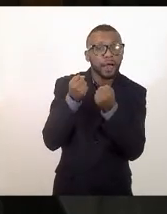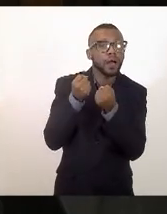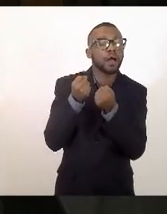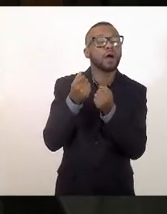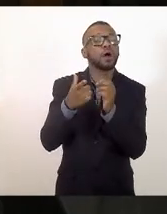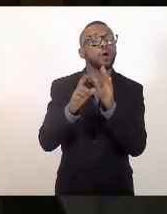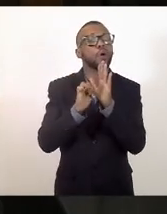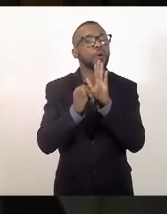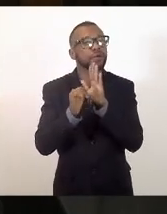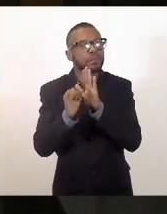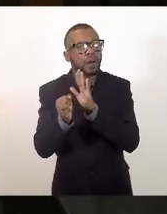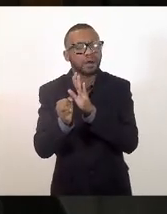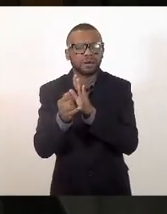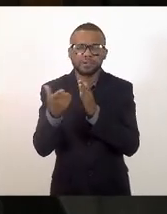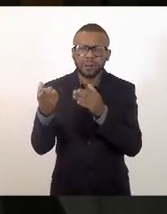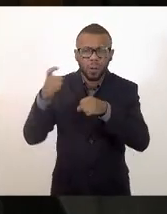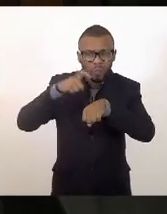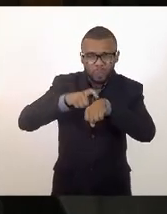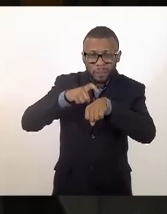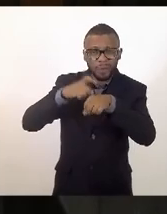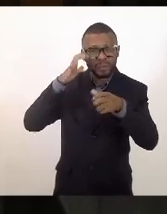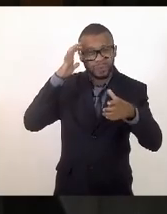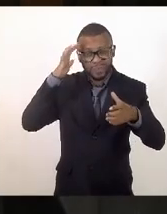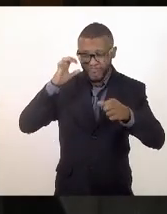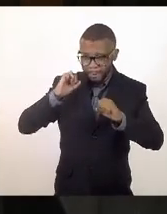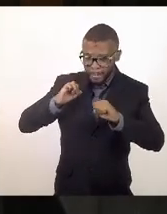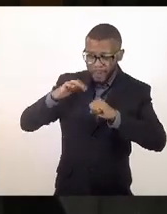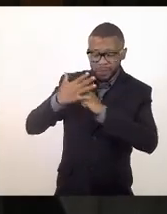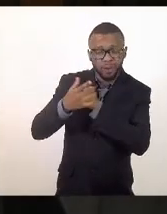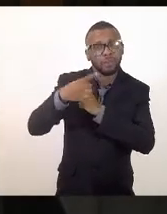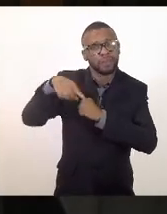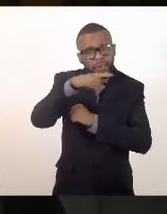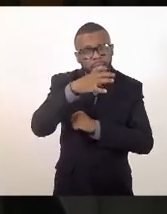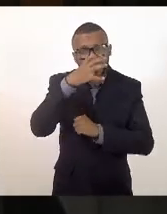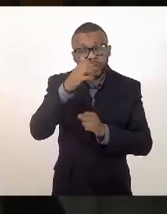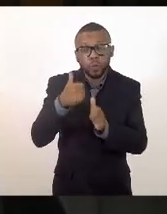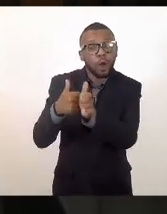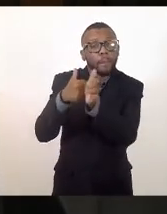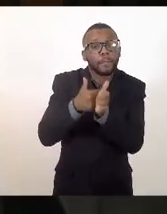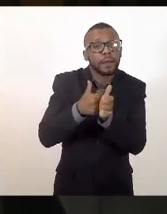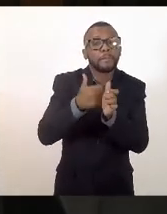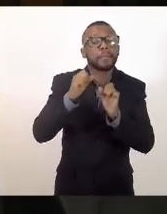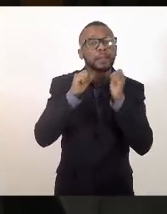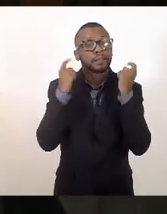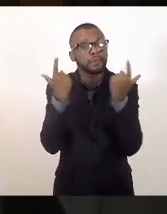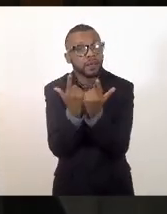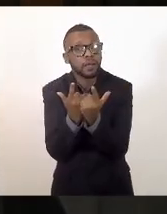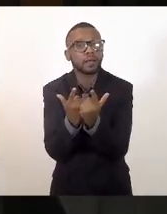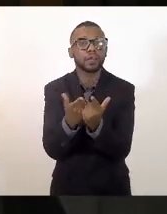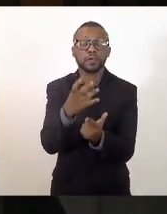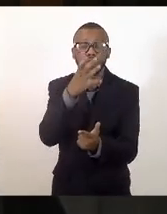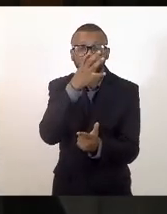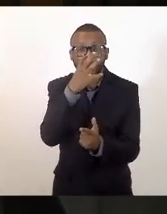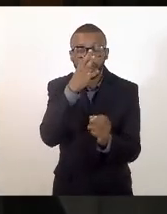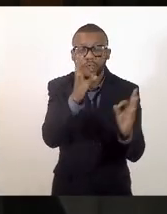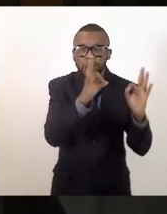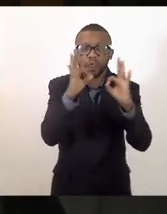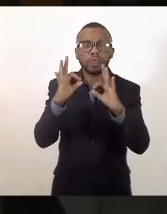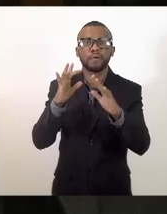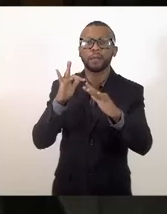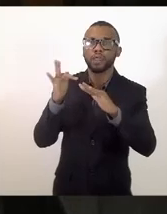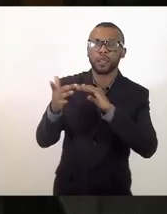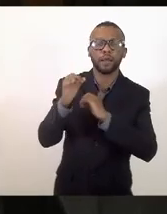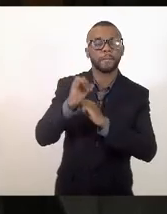XXI, em plena pandemia, o senhor e a senhora que nos ouve agora pela TV Alerj, que nos assiste pela